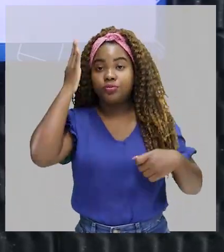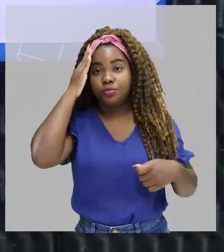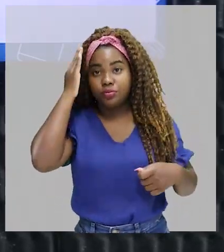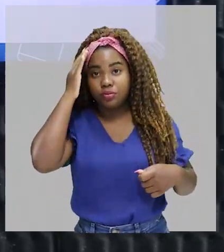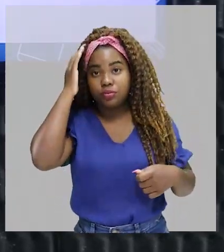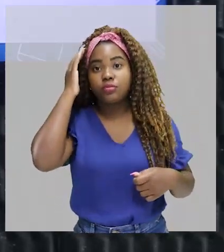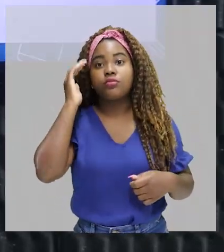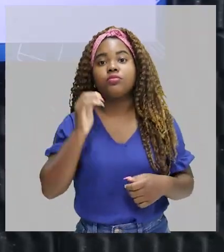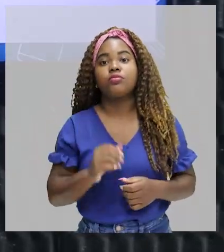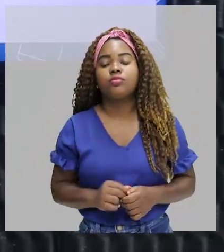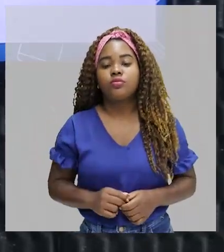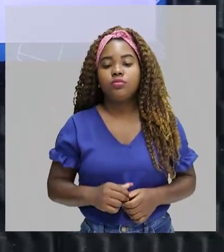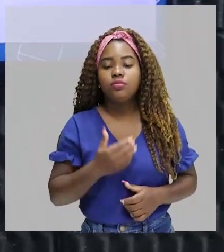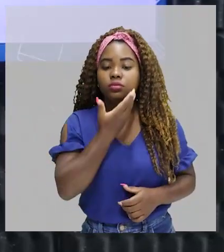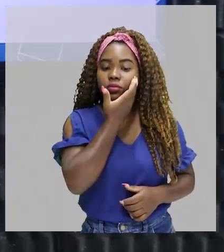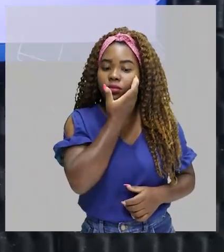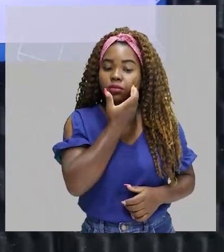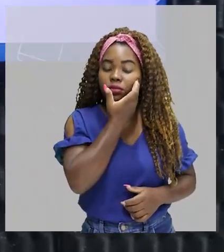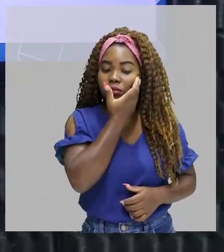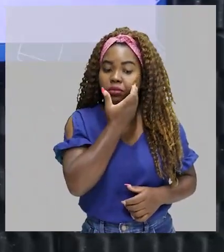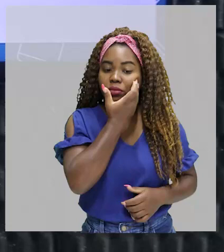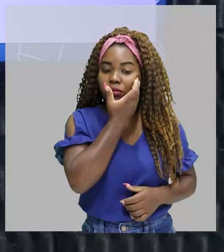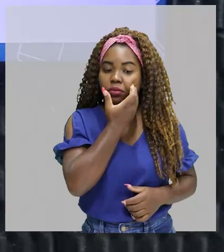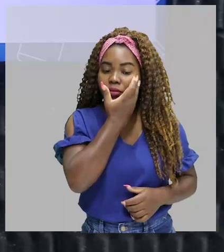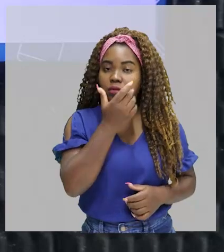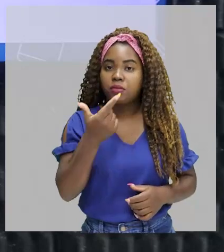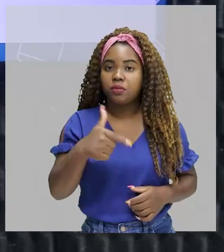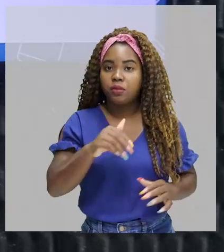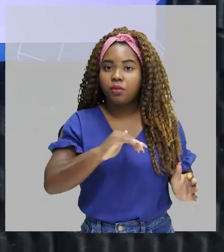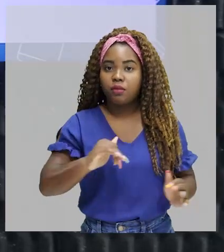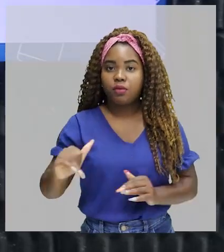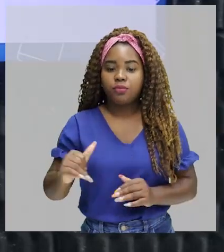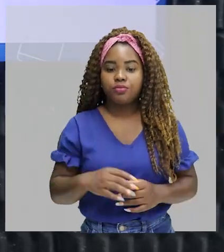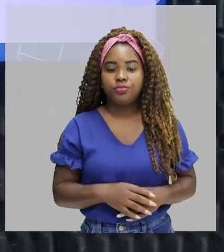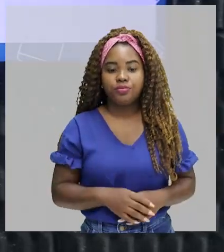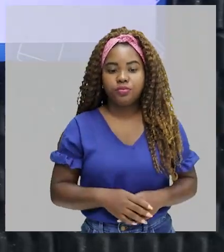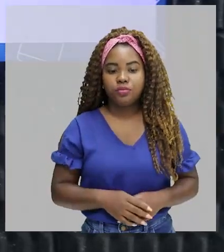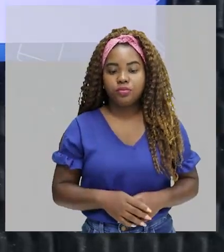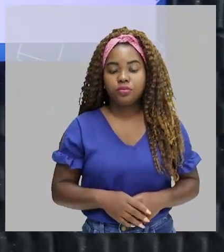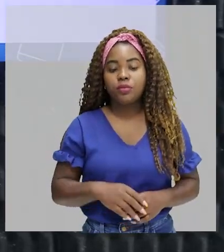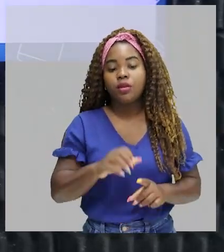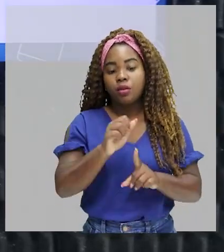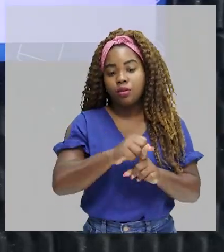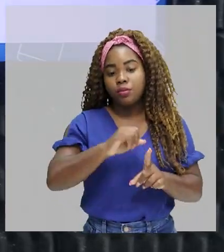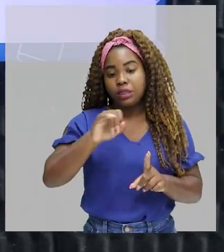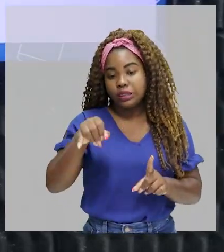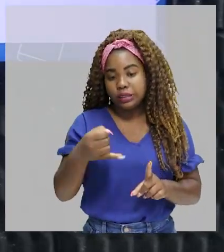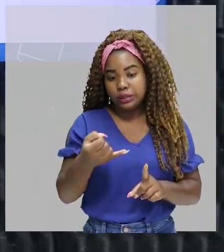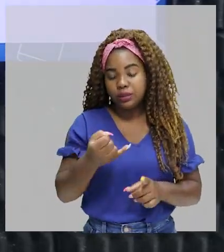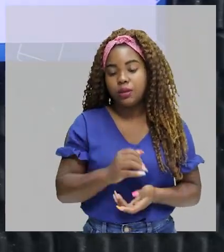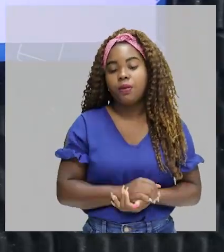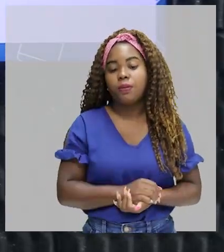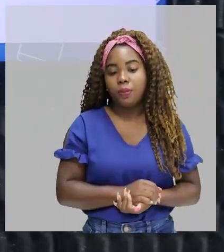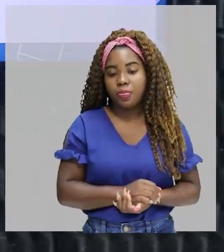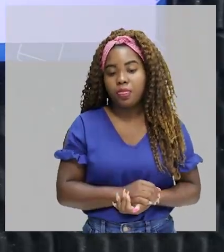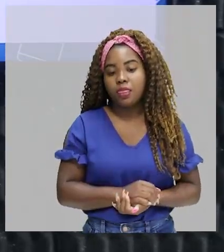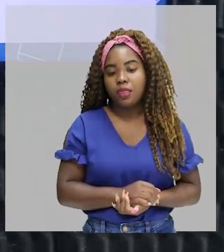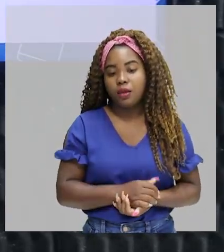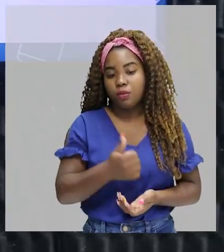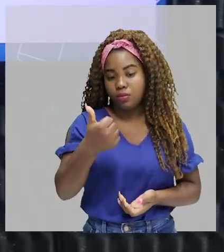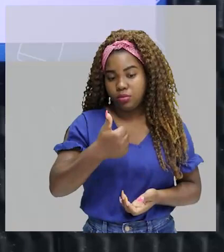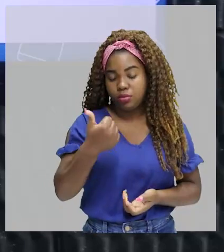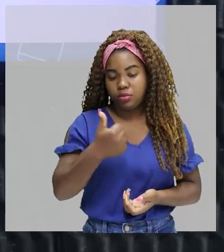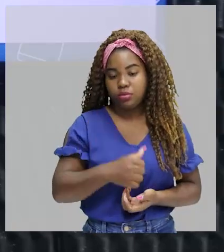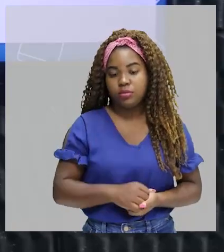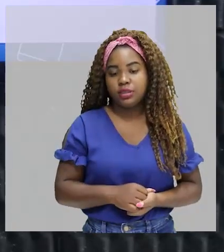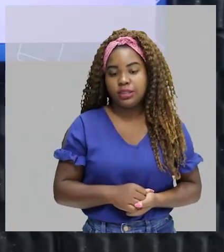a informação, tá bom? Então, continuando aí. Então, janeiro, como eu disse para você, é o primeiro termo,